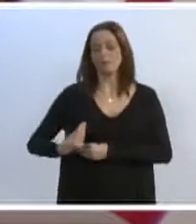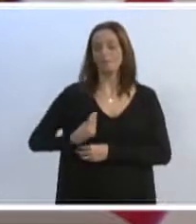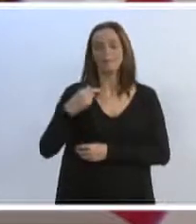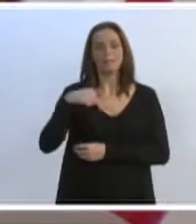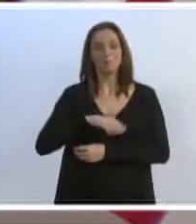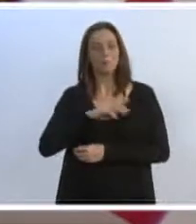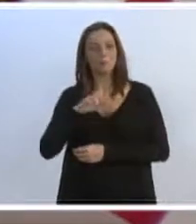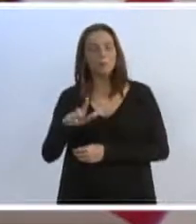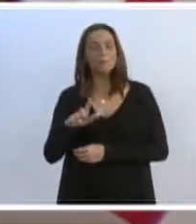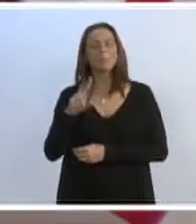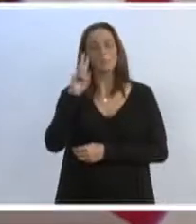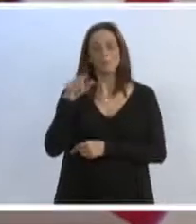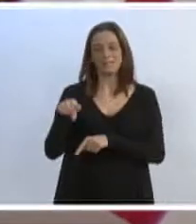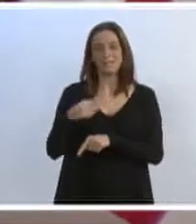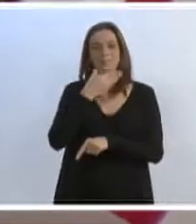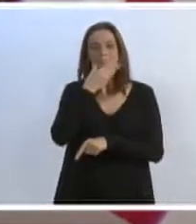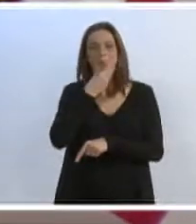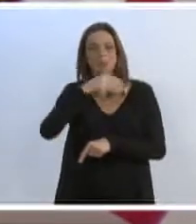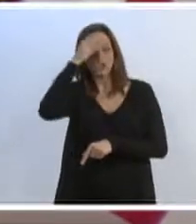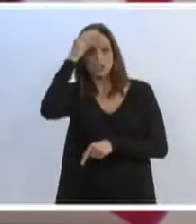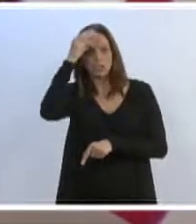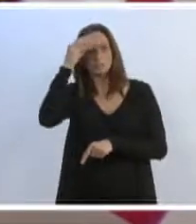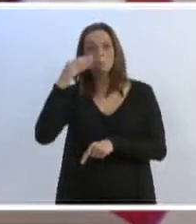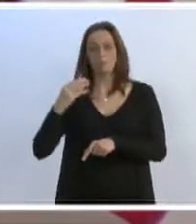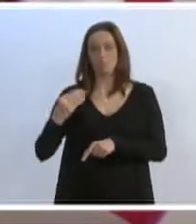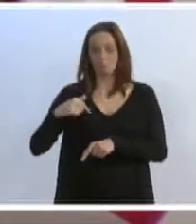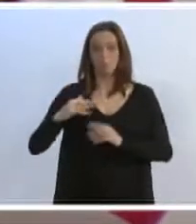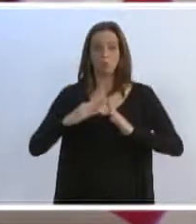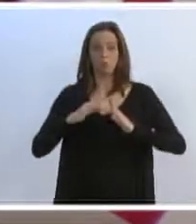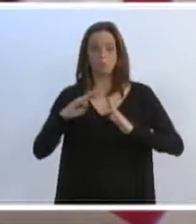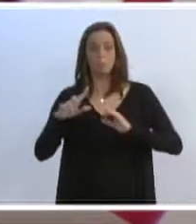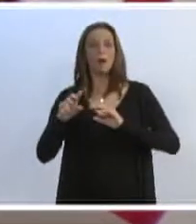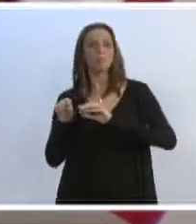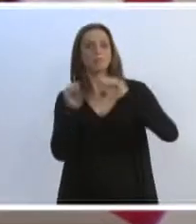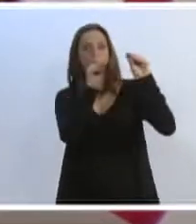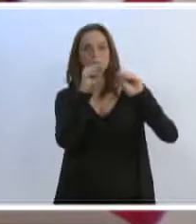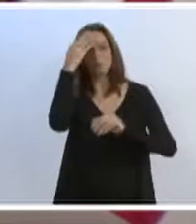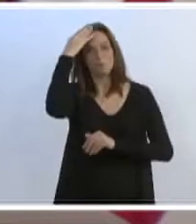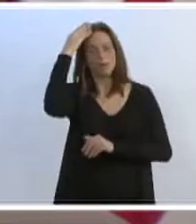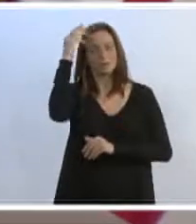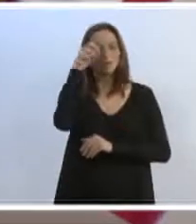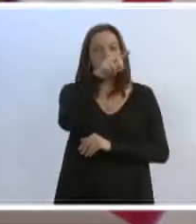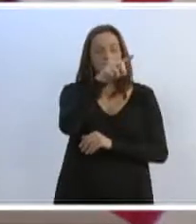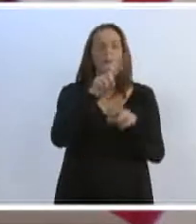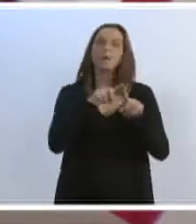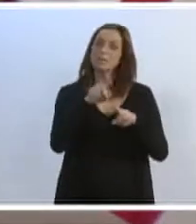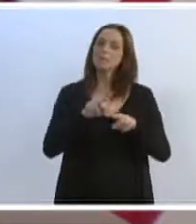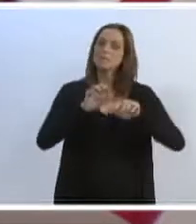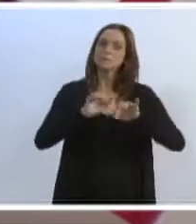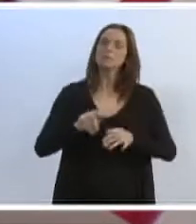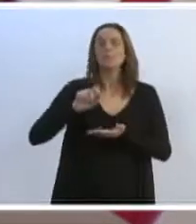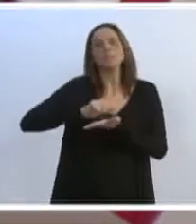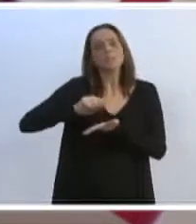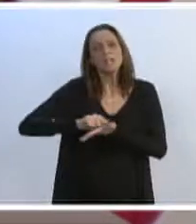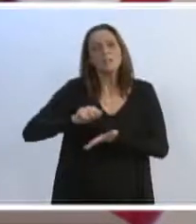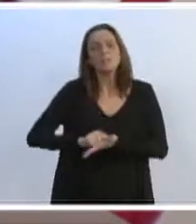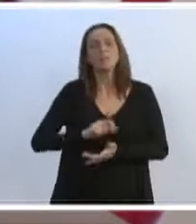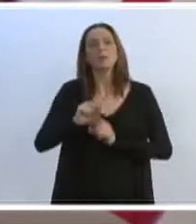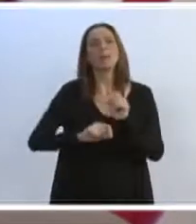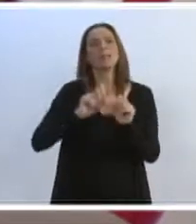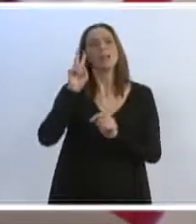Huxley, autor do admirável Mundo Novo, grande escritor inglês, que talvez a